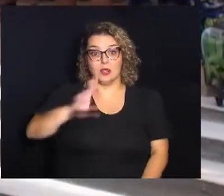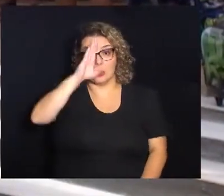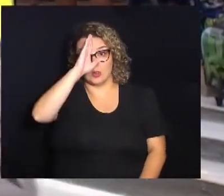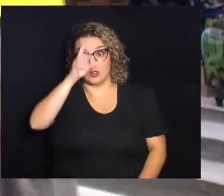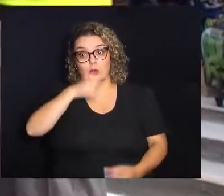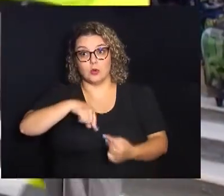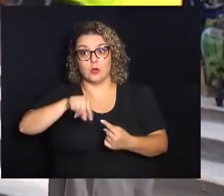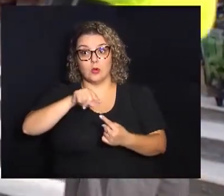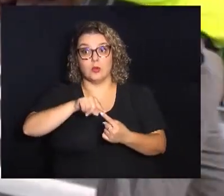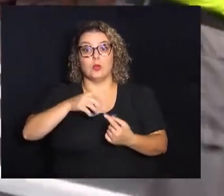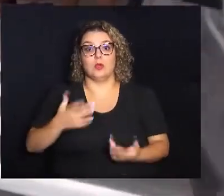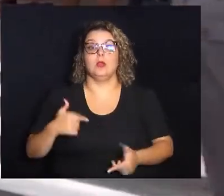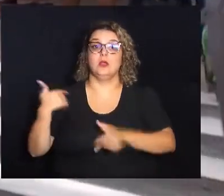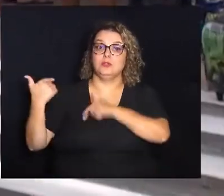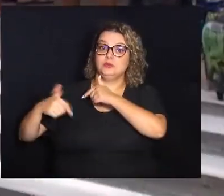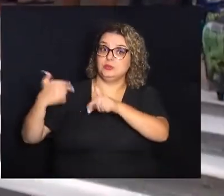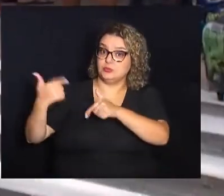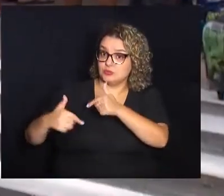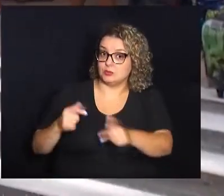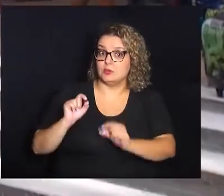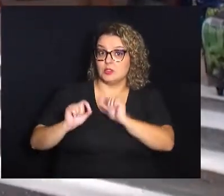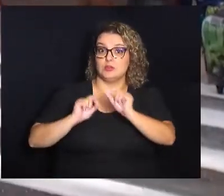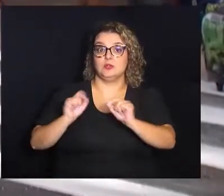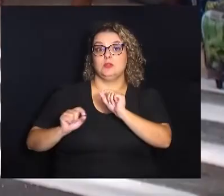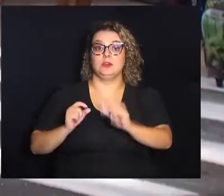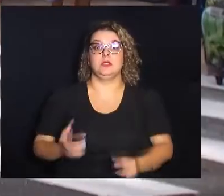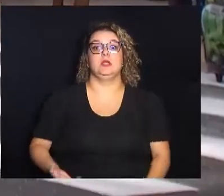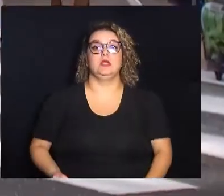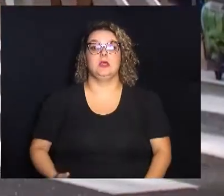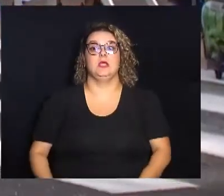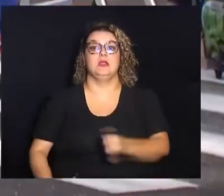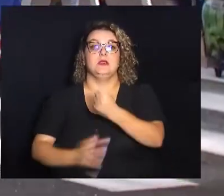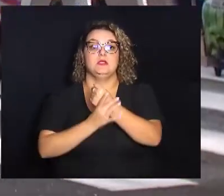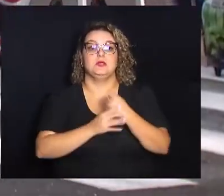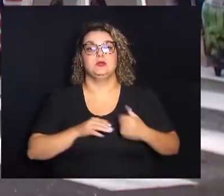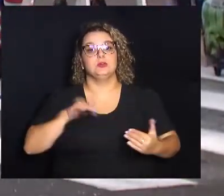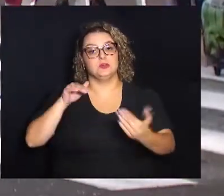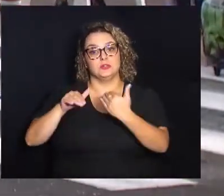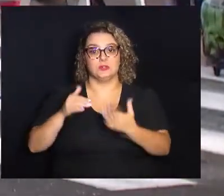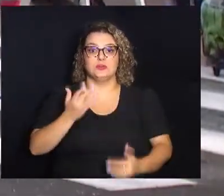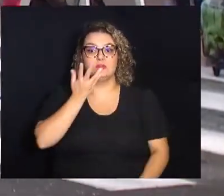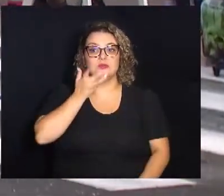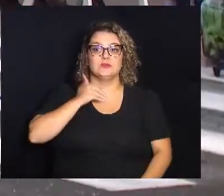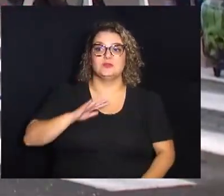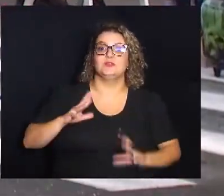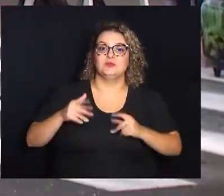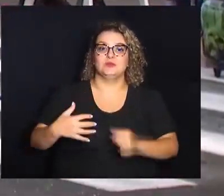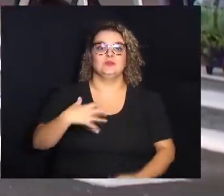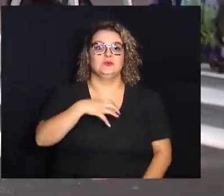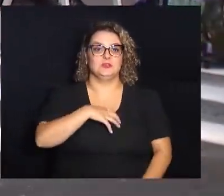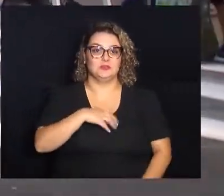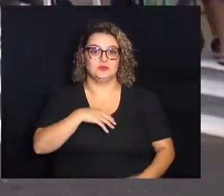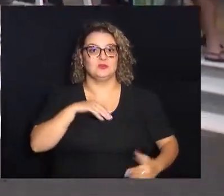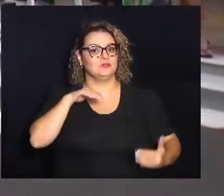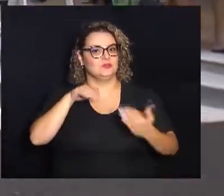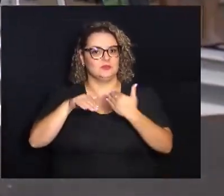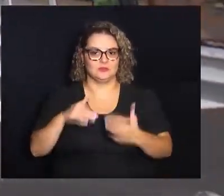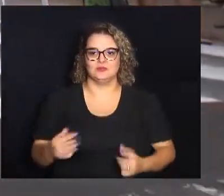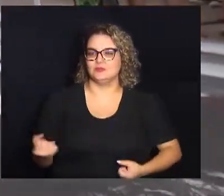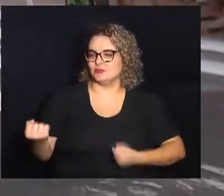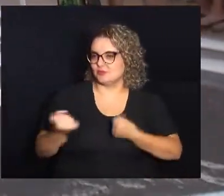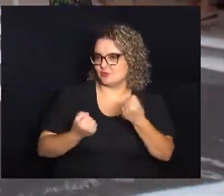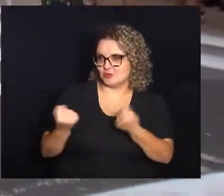objetivo é trabalharmos a questão da segurança no transporte das crianças em todos os modos de transporte. No carro,